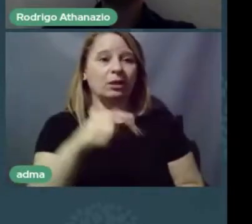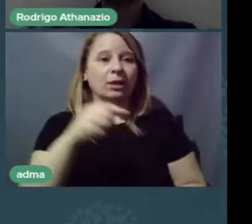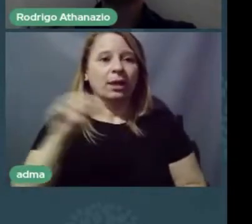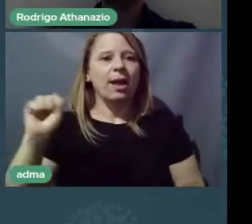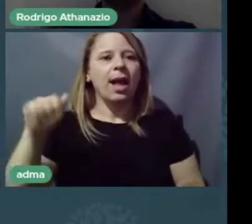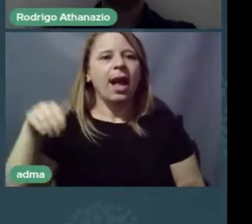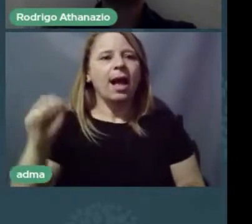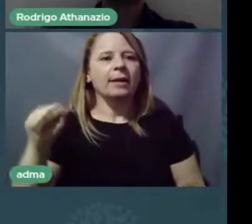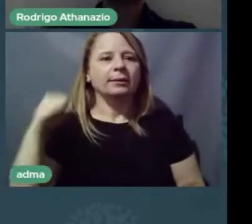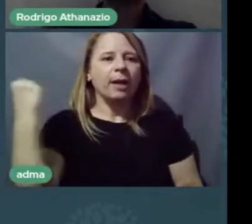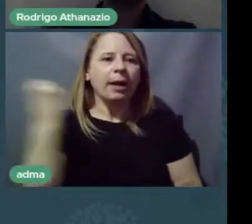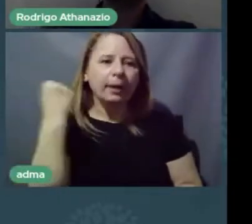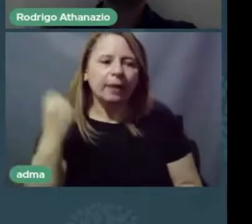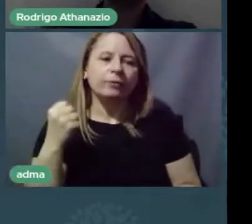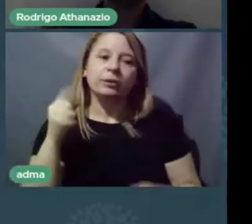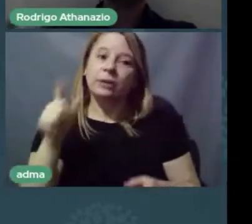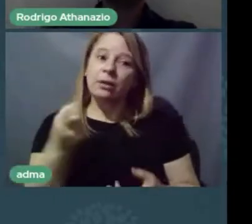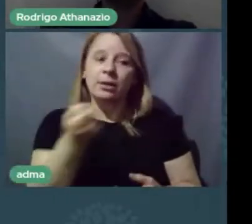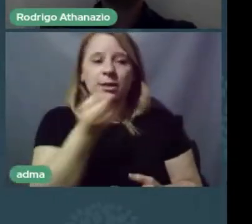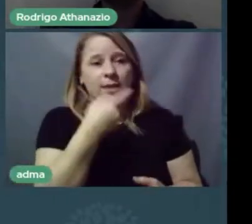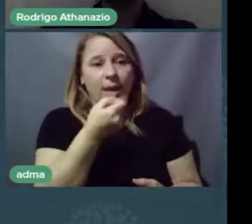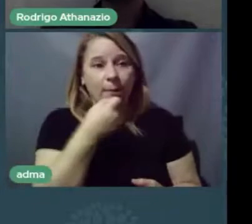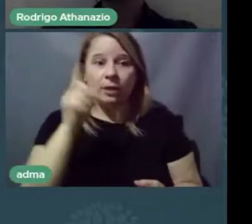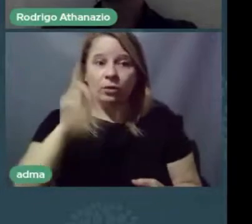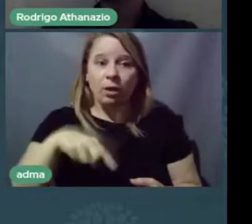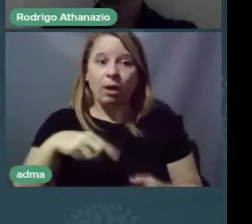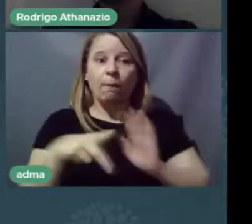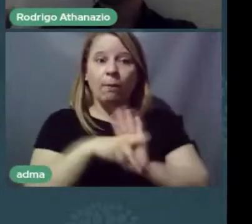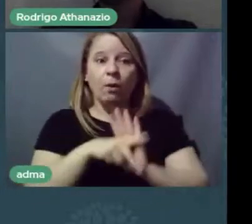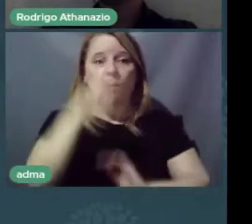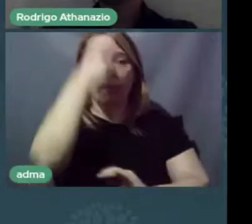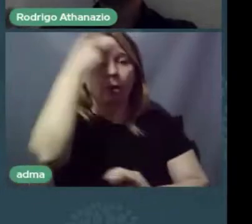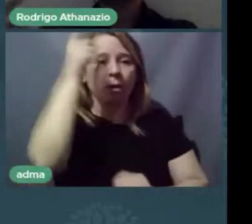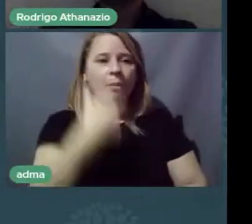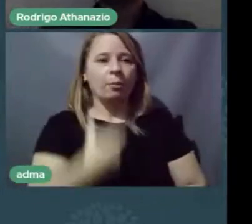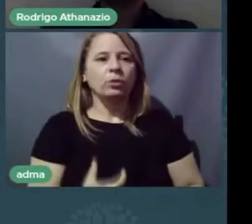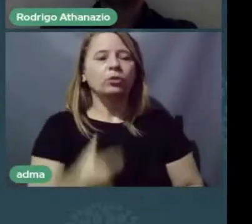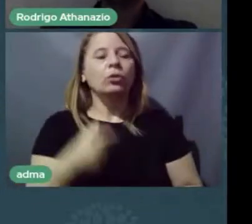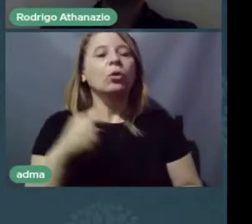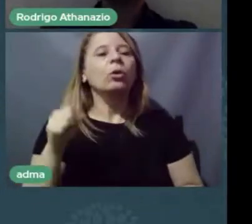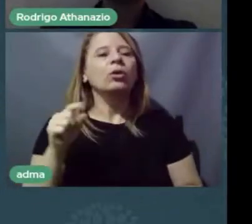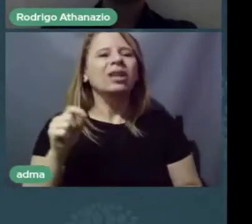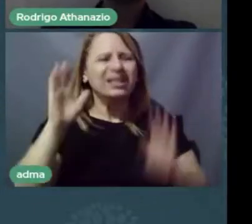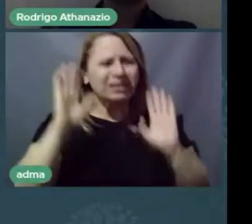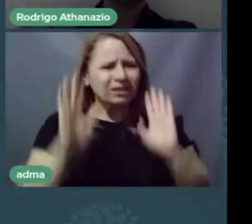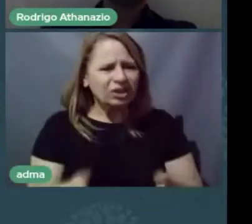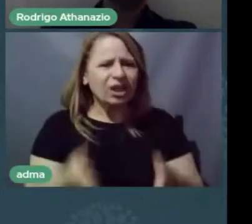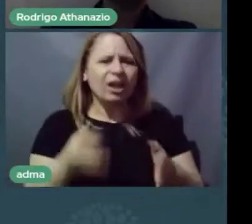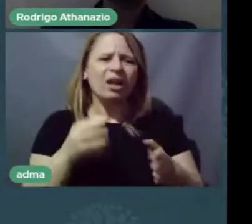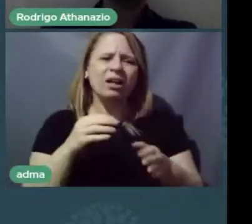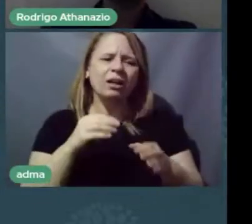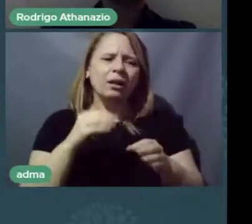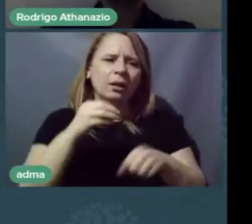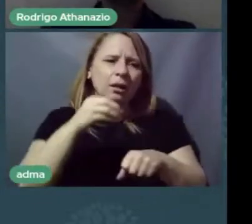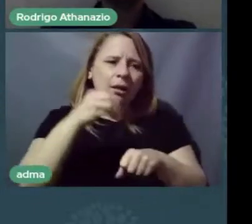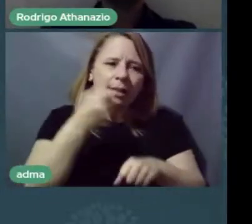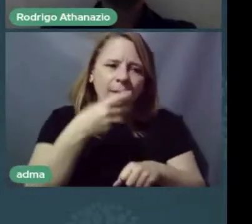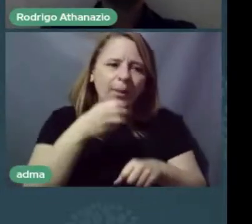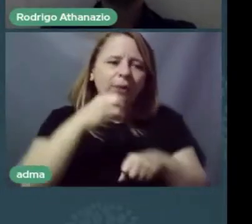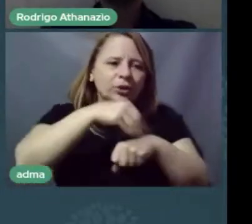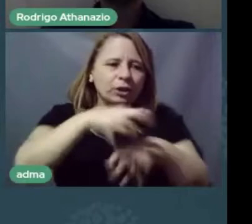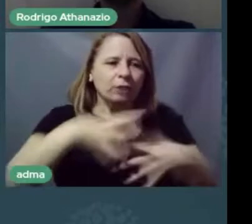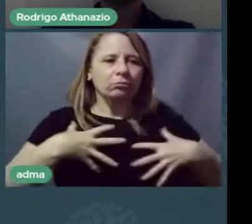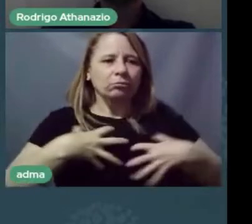lembrar que o uso desses remédios são para aqueles pacientes na etapa 5, que a gente já deu doses altas de corticoide inalatório, o broncodilatador não